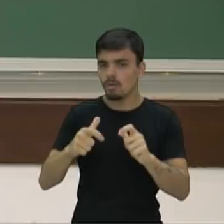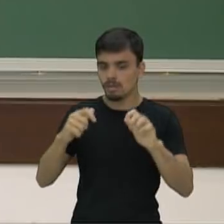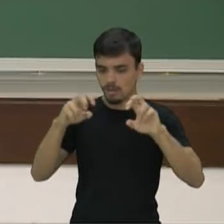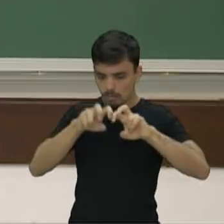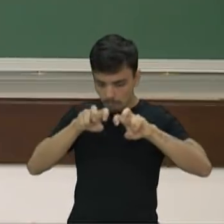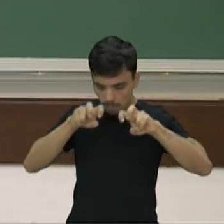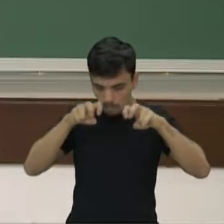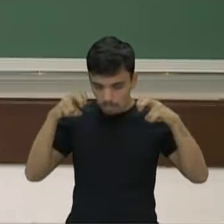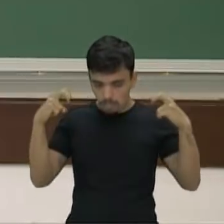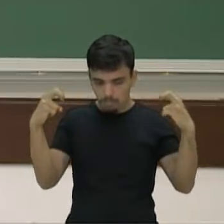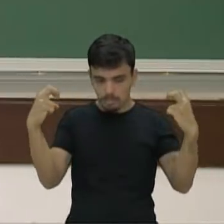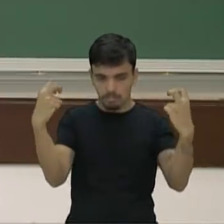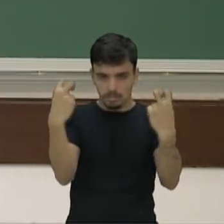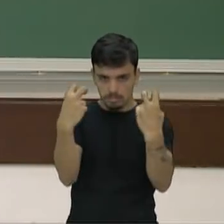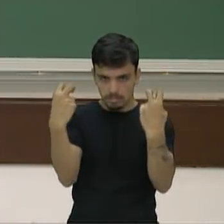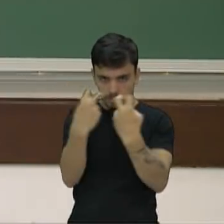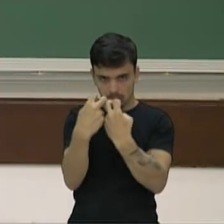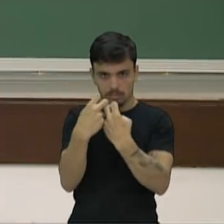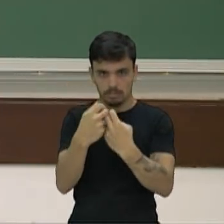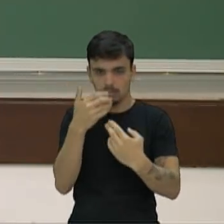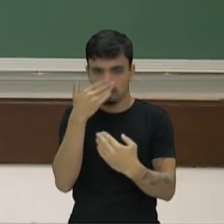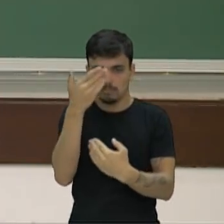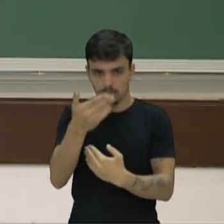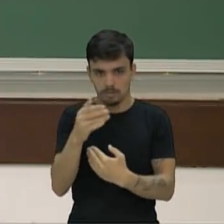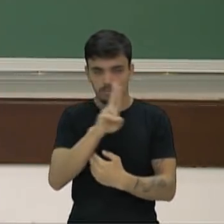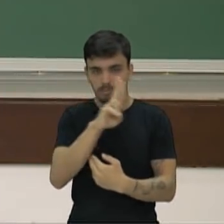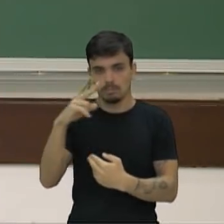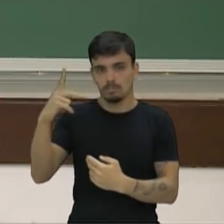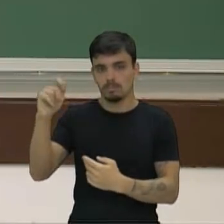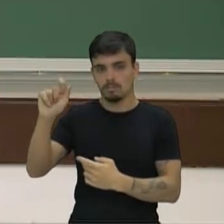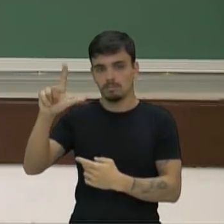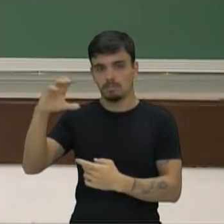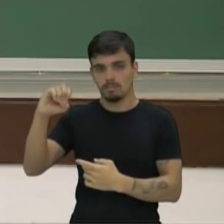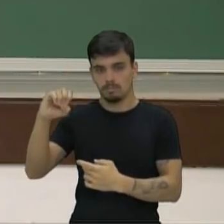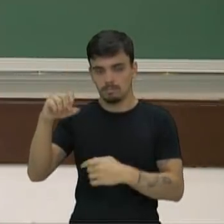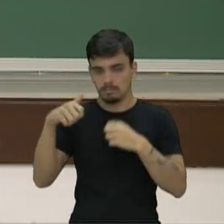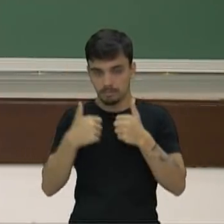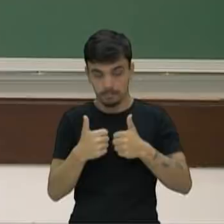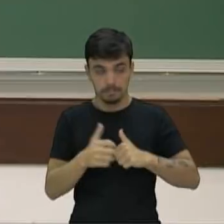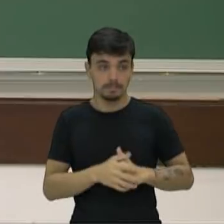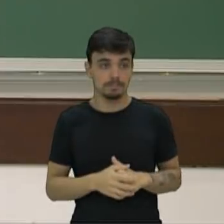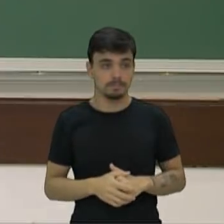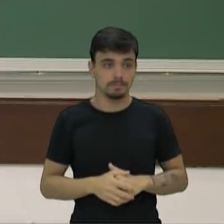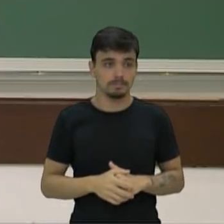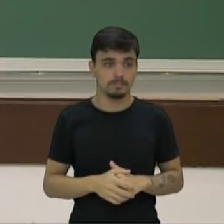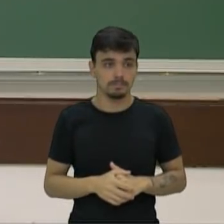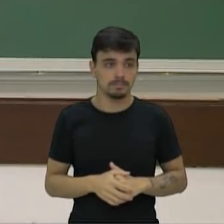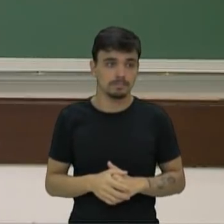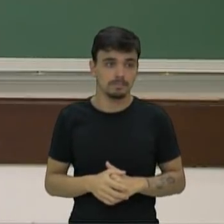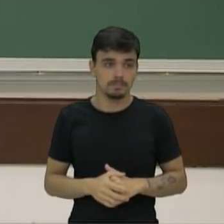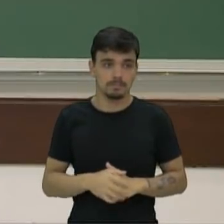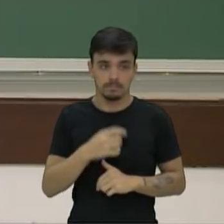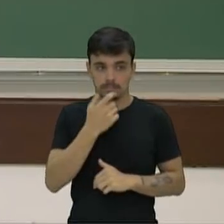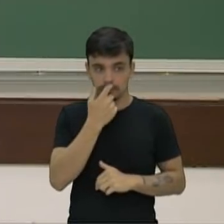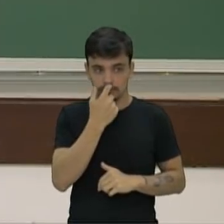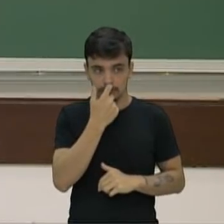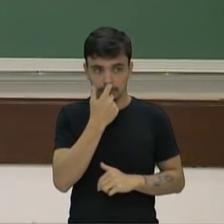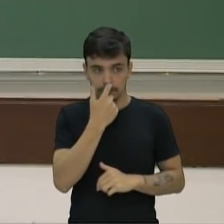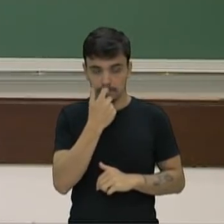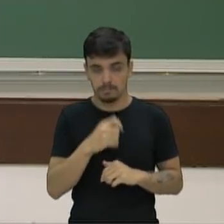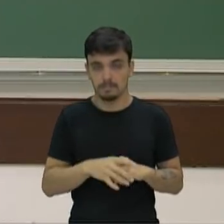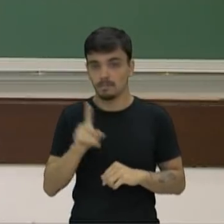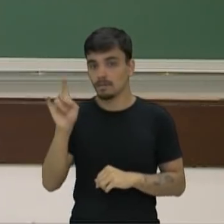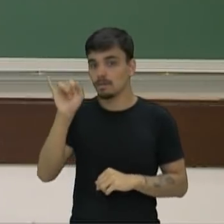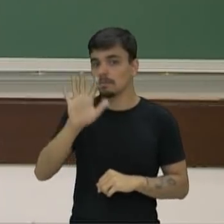ao altar, que é o que nós poderíamos chamar de palco, onde ficavam os artistas. Aqui, inclusive, dado um exemplo, é um formato